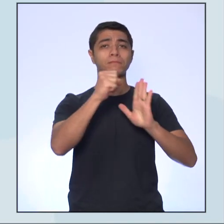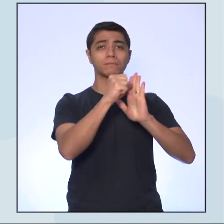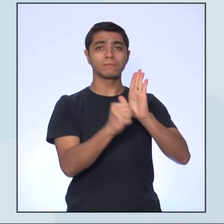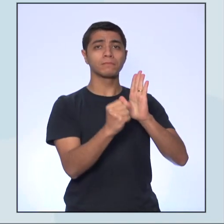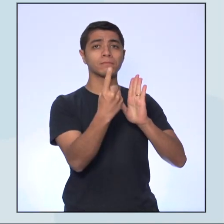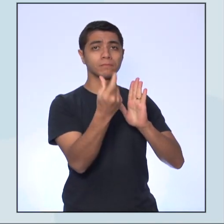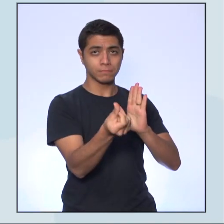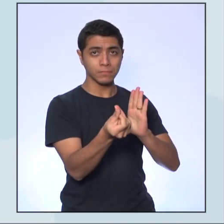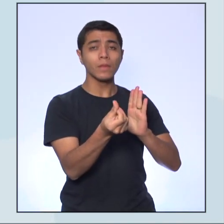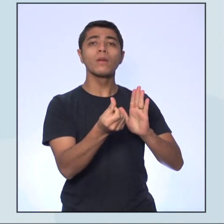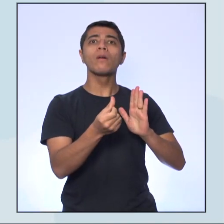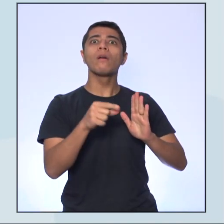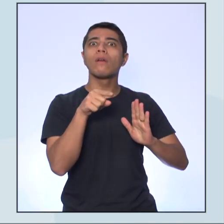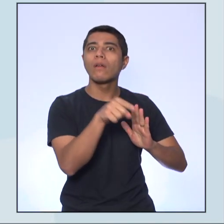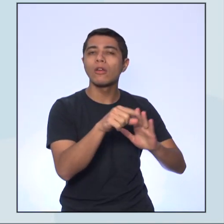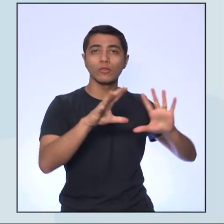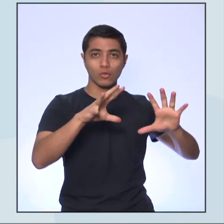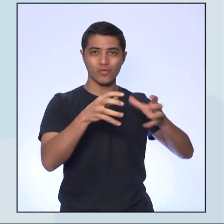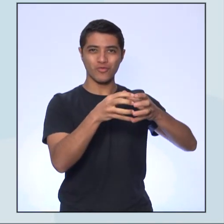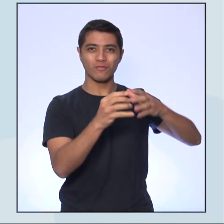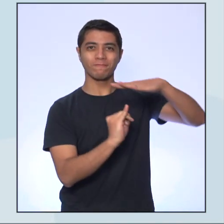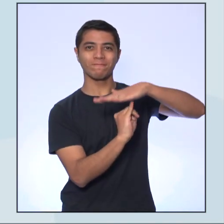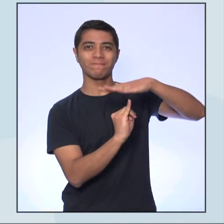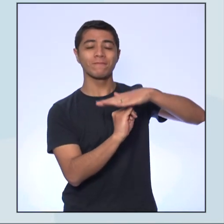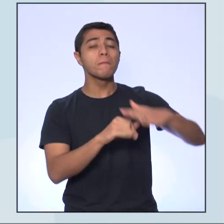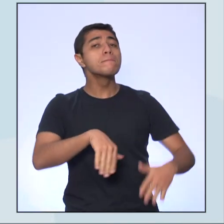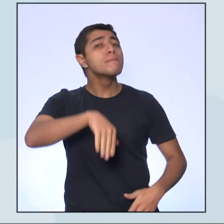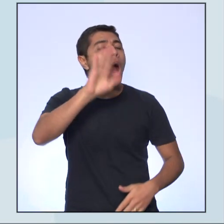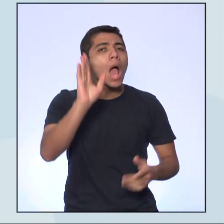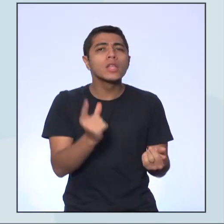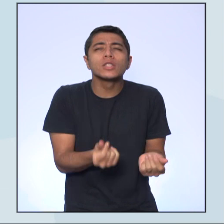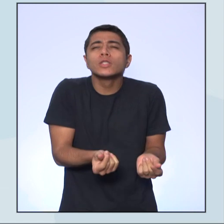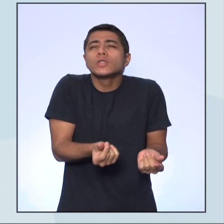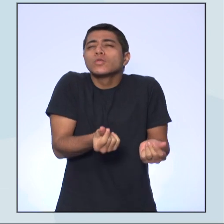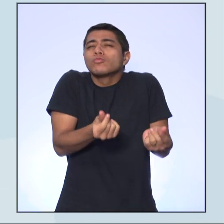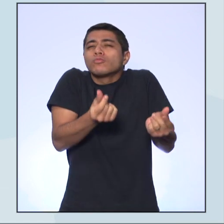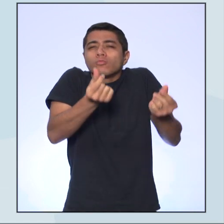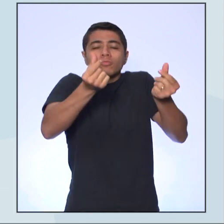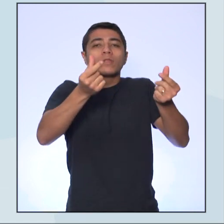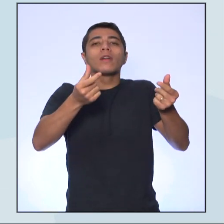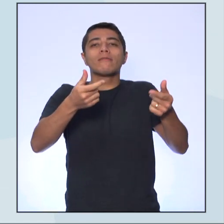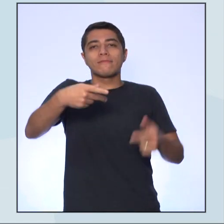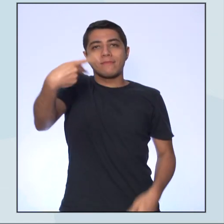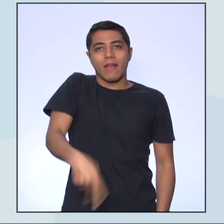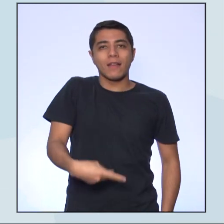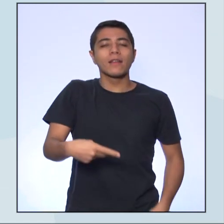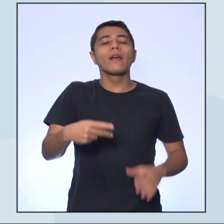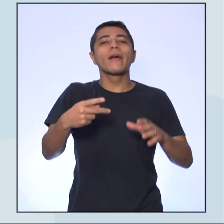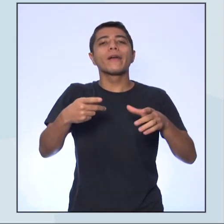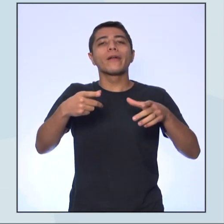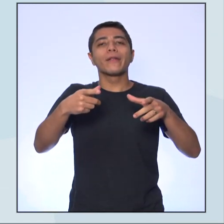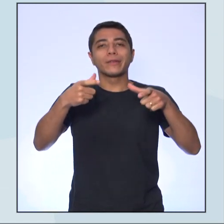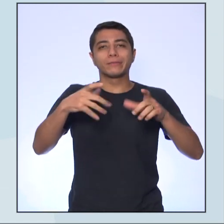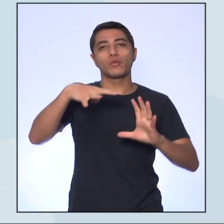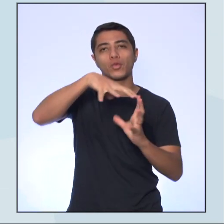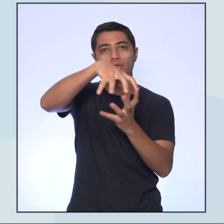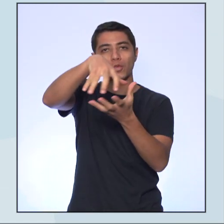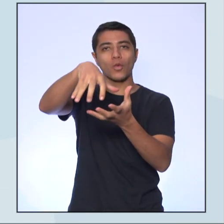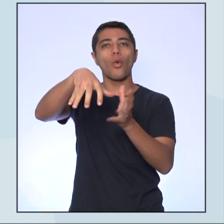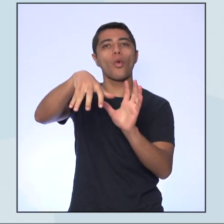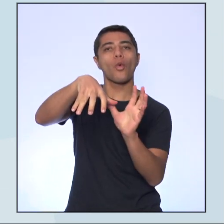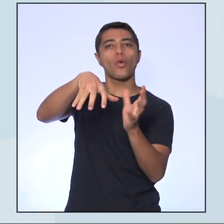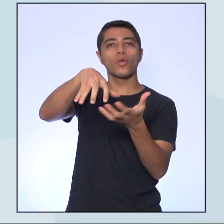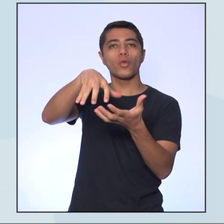rica e poderosa do Ocidente, né? Era um poder que veio ali se fortalecendo desde o final do